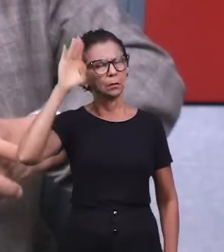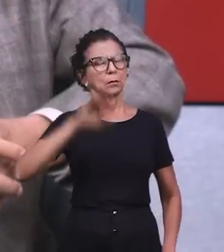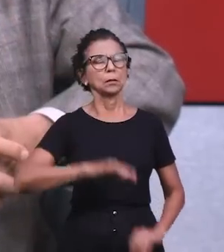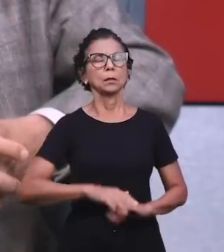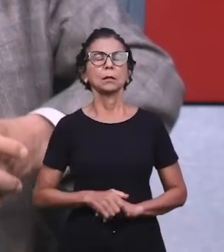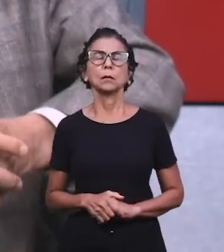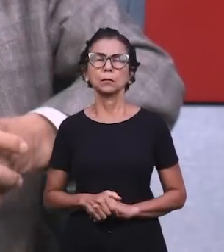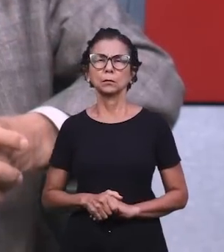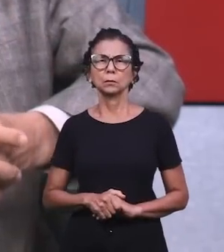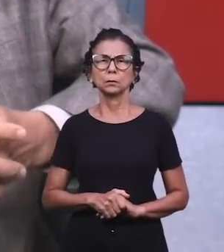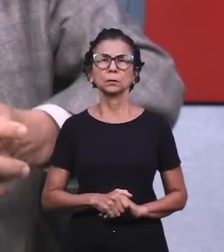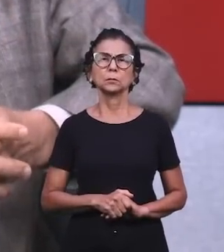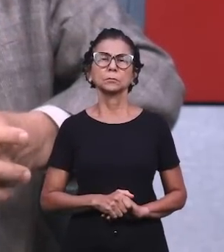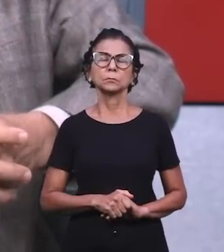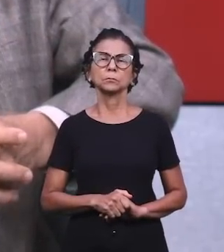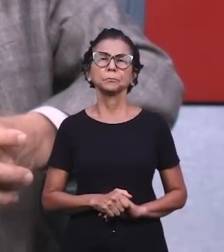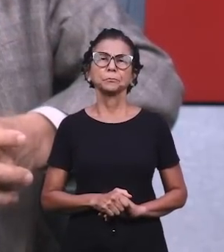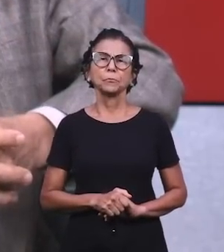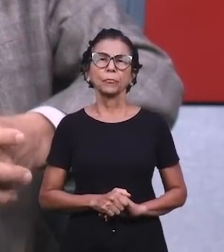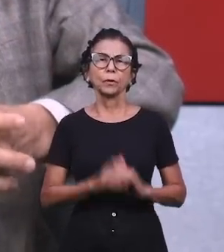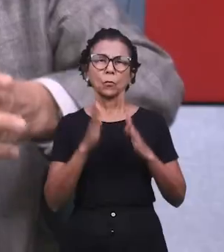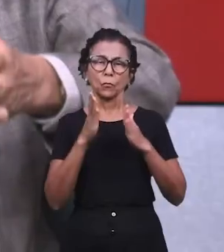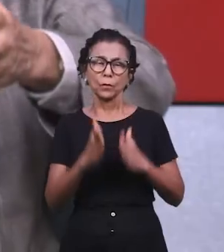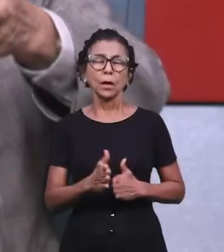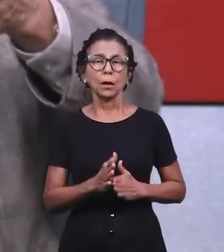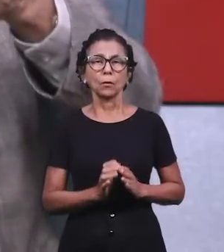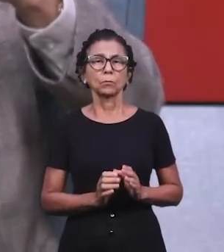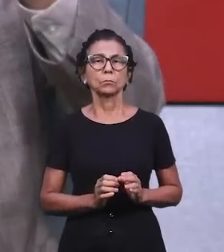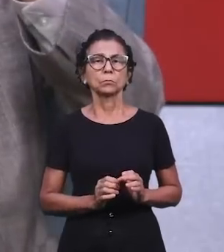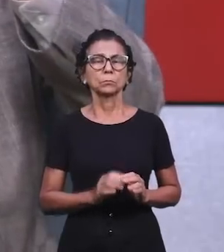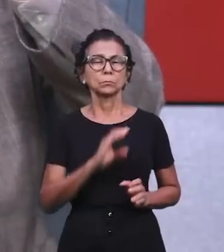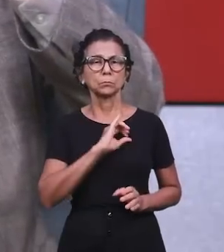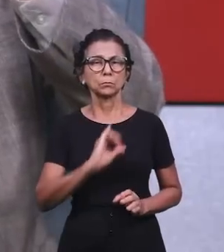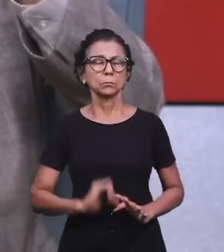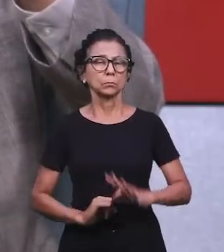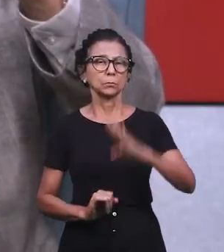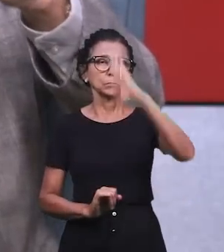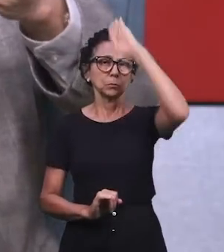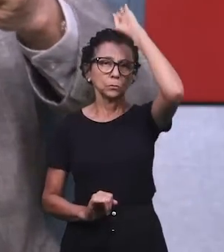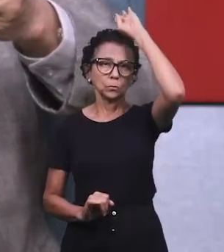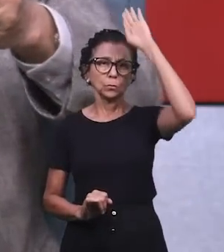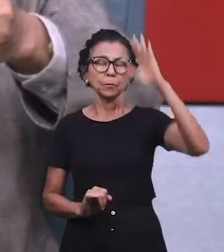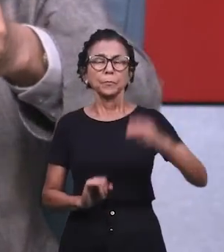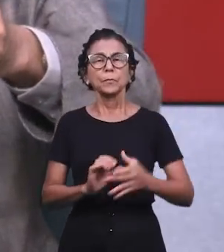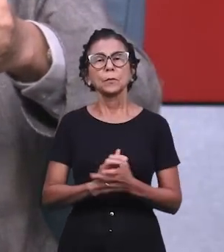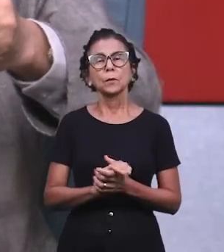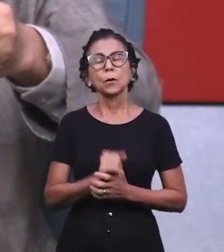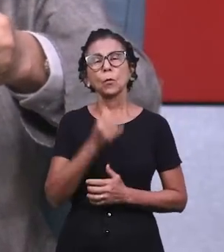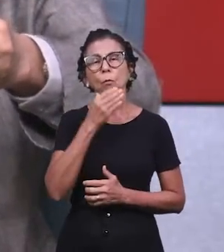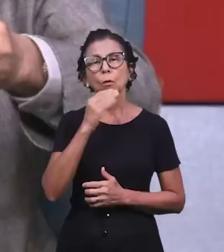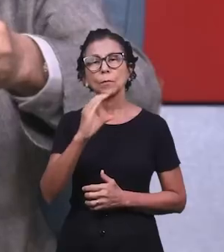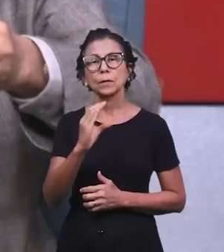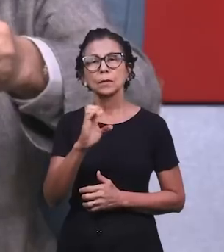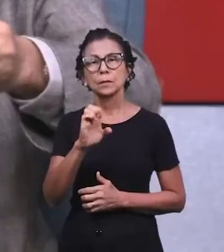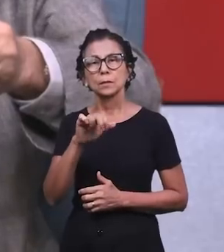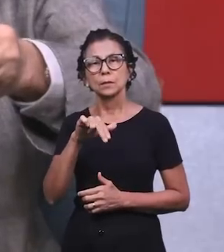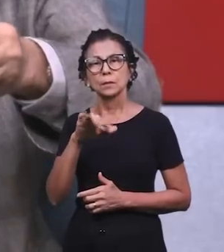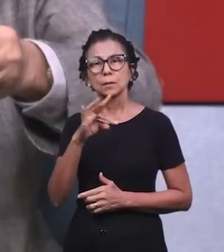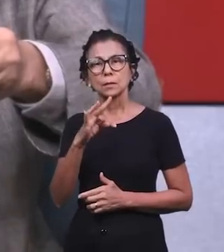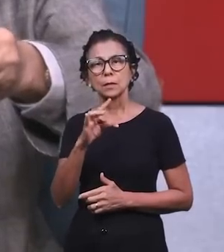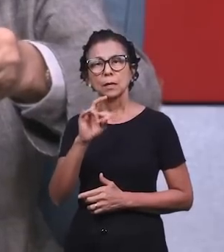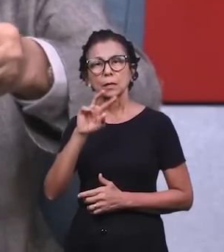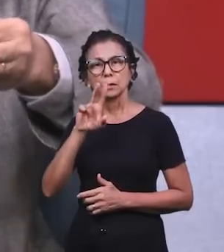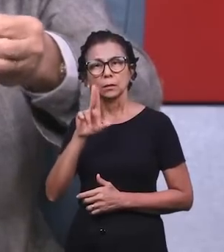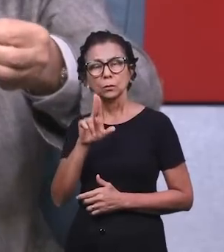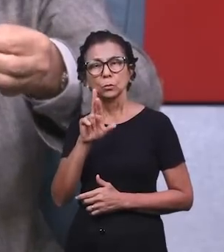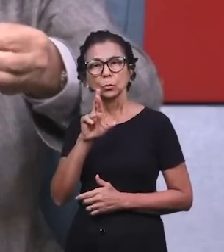mais. Esse centurião, o centurião era um oficial ligado ao